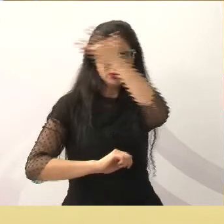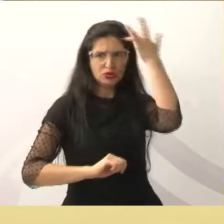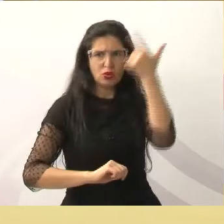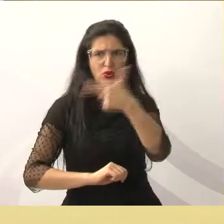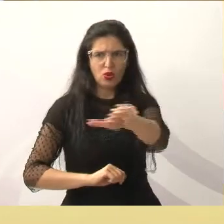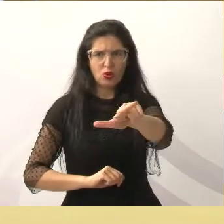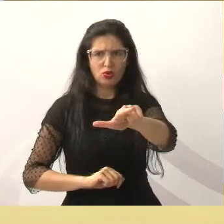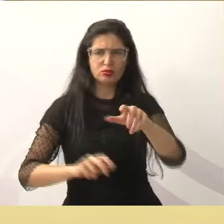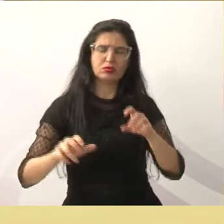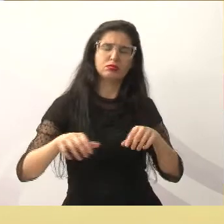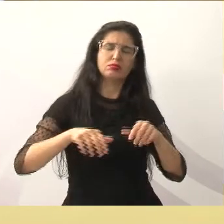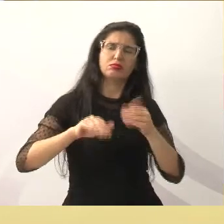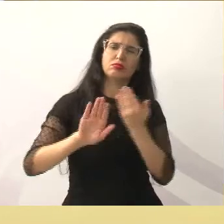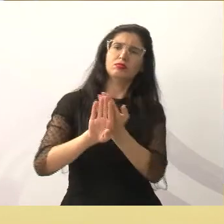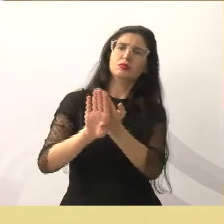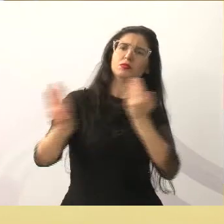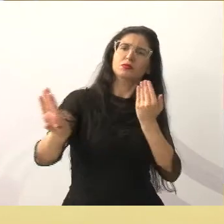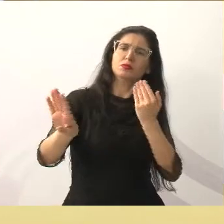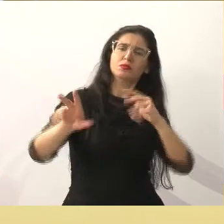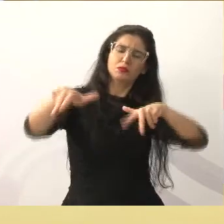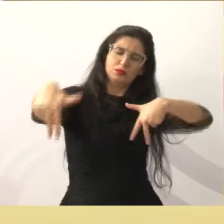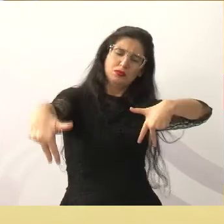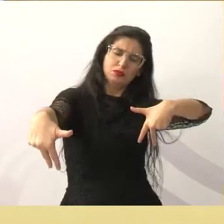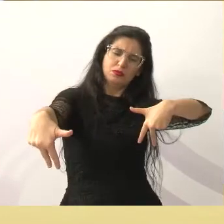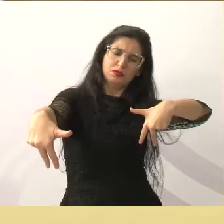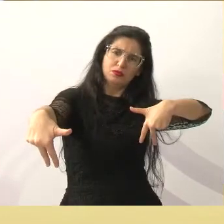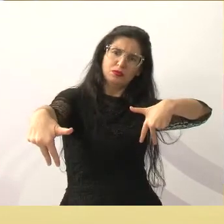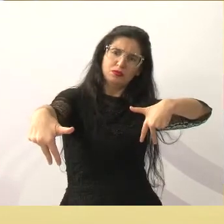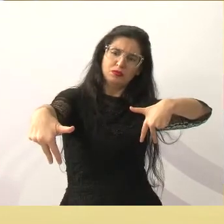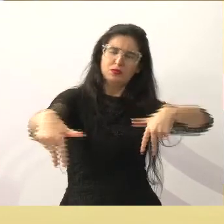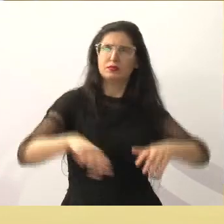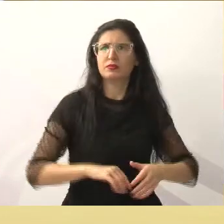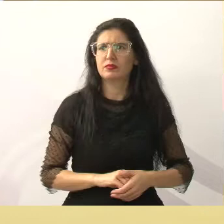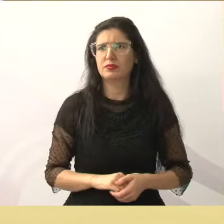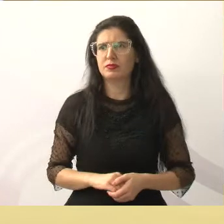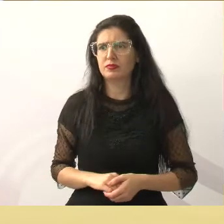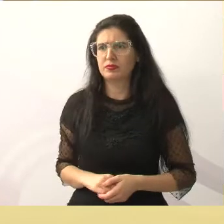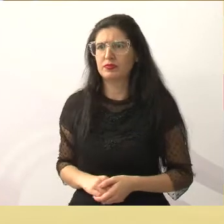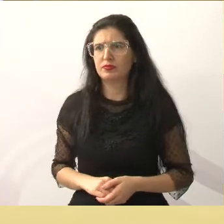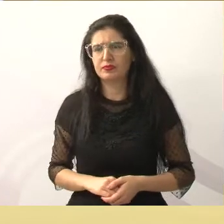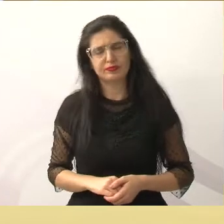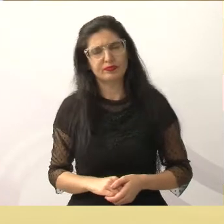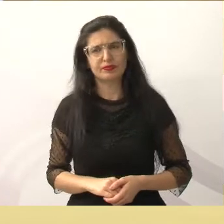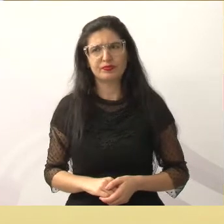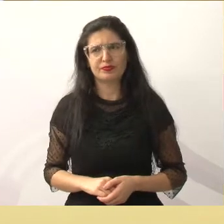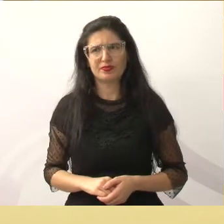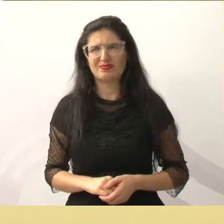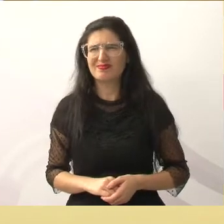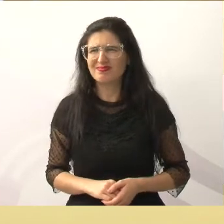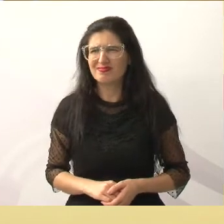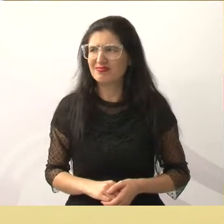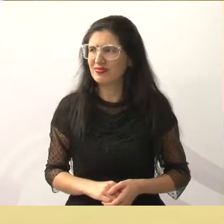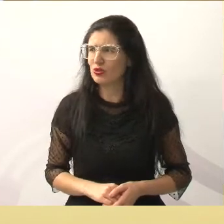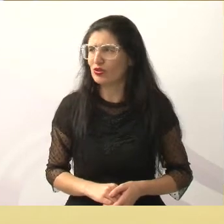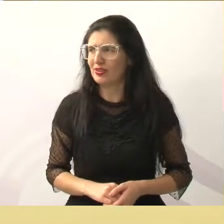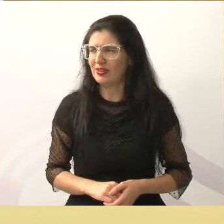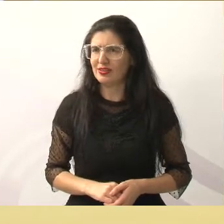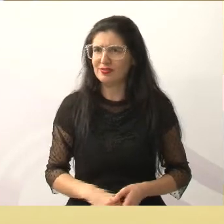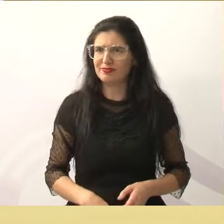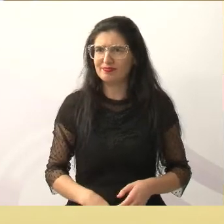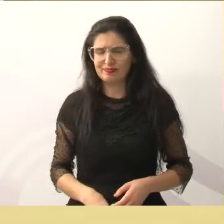de atender todo mundo, né? Porque a gente vê que os comerciantes não vão entrar nessa vulnerabilidade social, mas eles estão lá empenhados